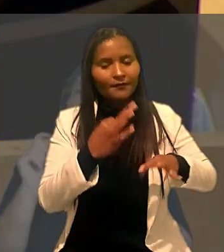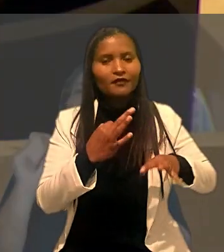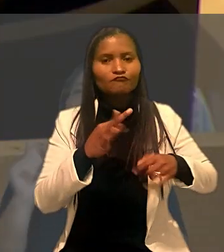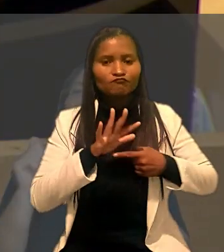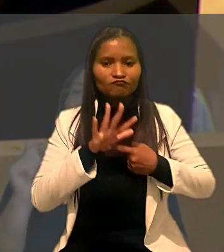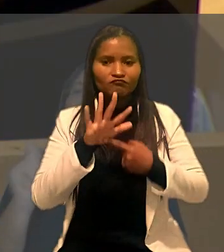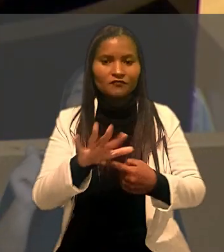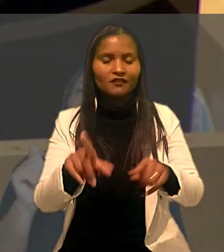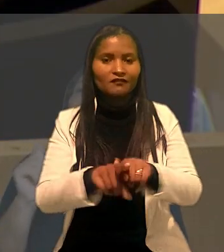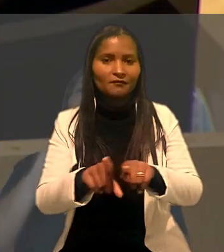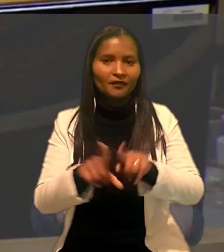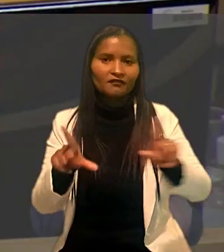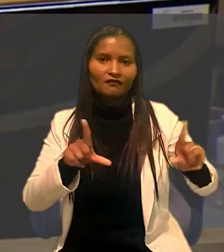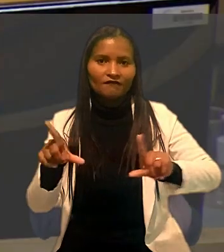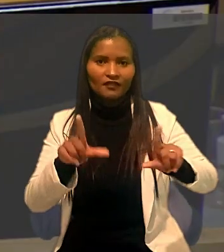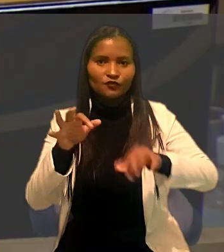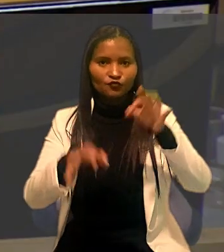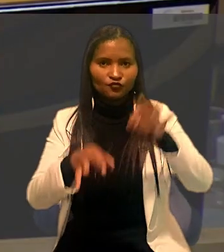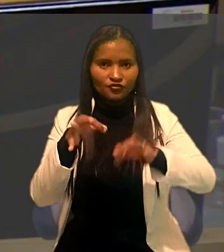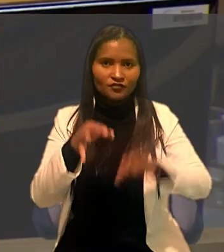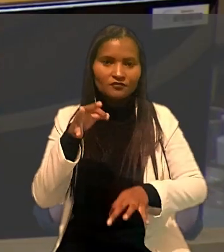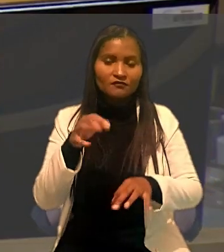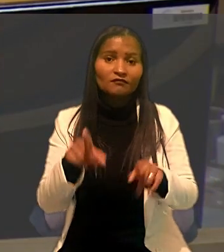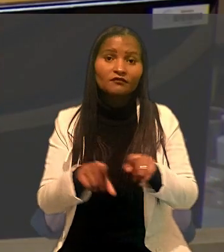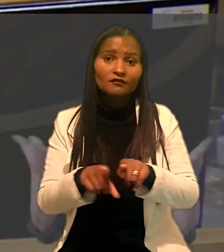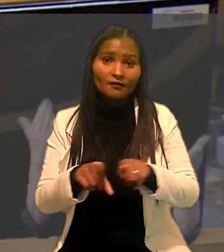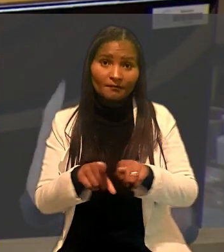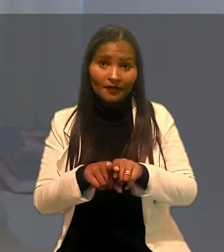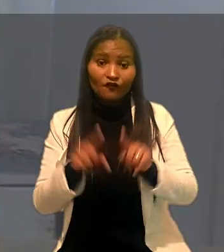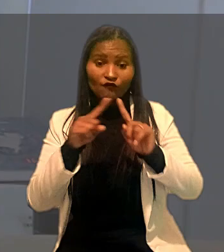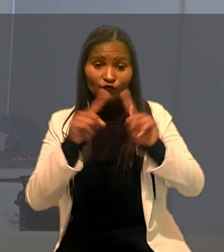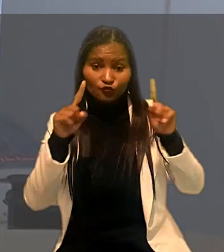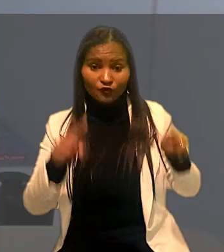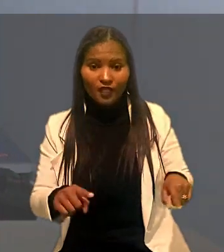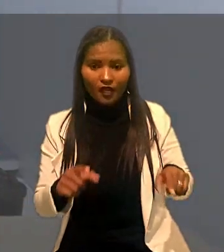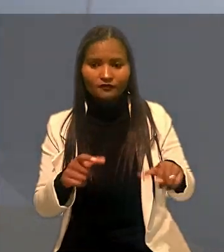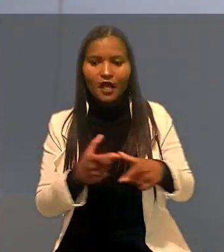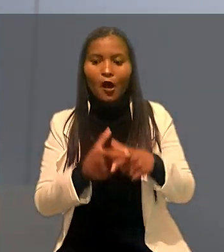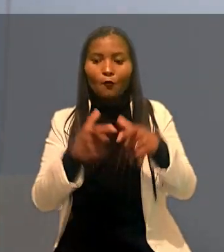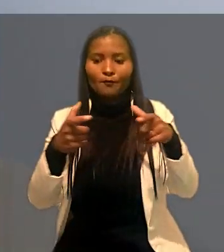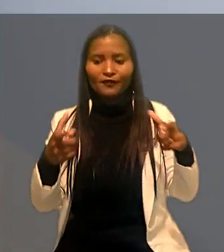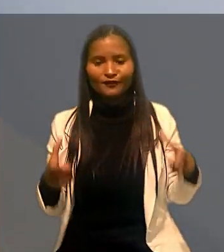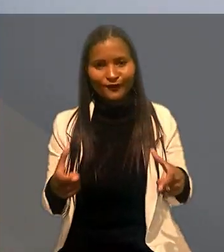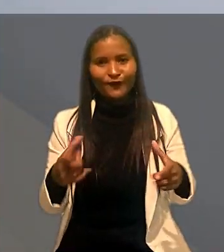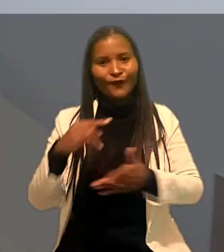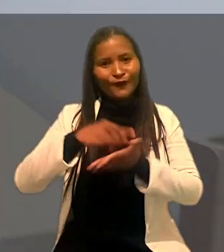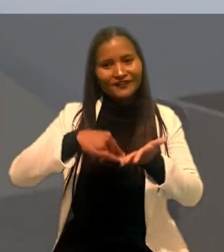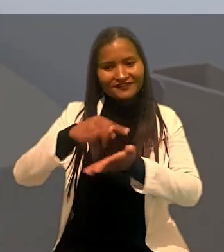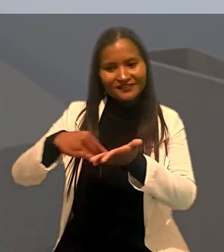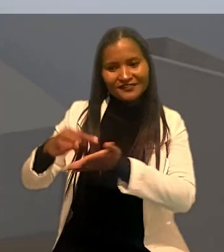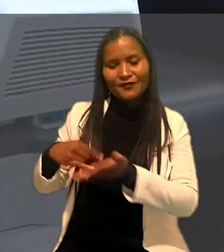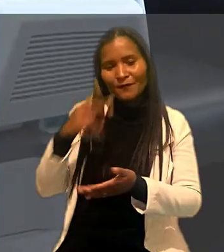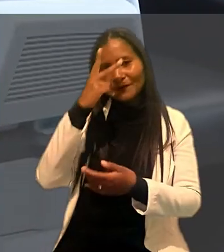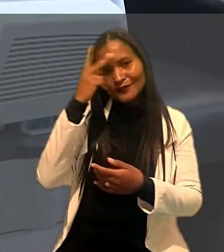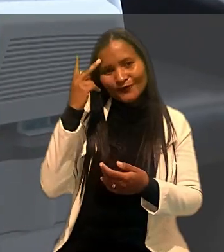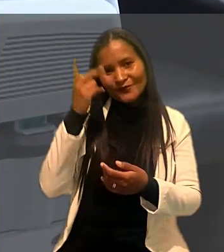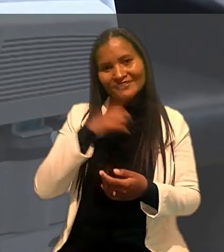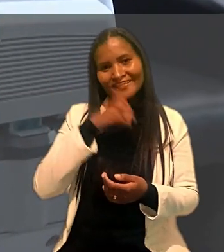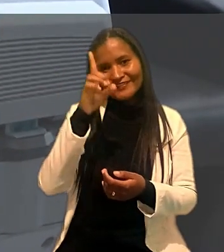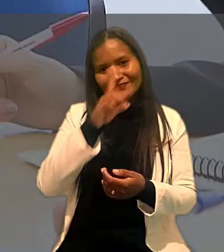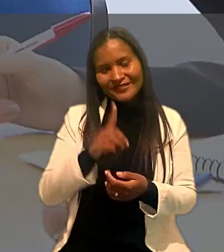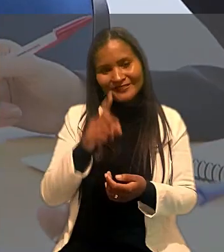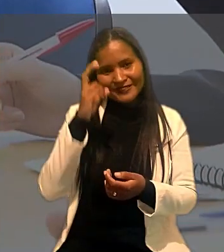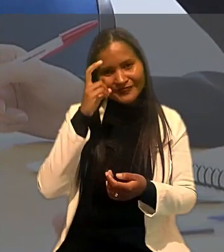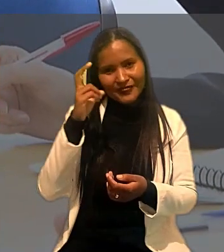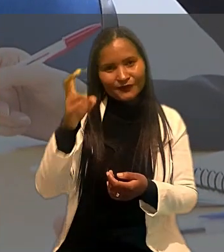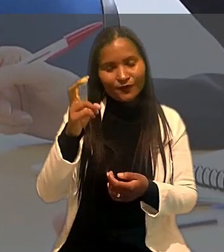de julgamento, que passaram a ser transmitidas também pela TV Justiça. Além disso, o quadro de colaboradores foi reforçado com a contratação